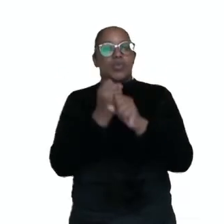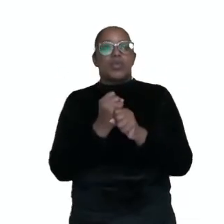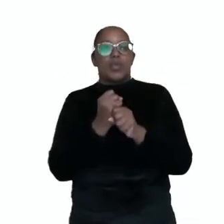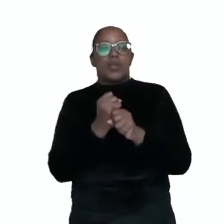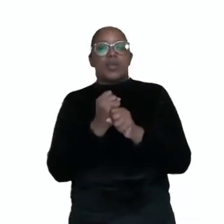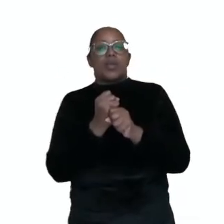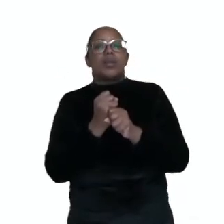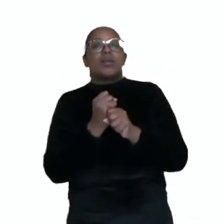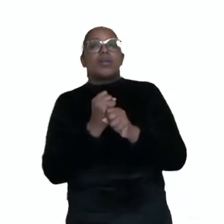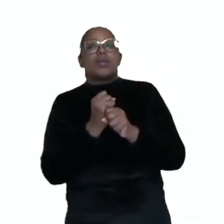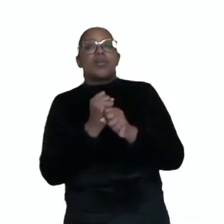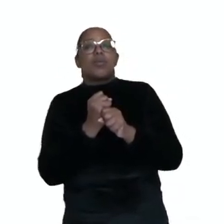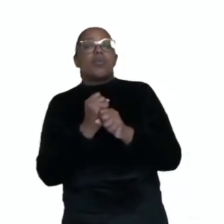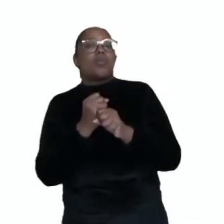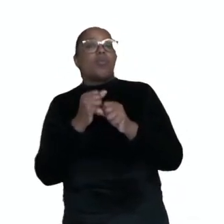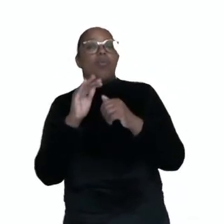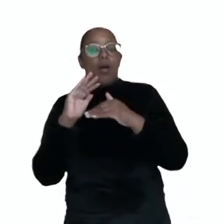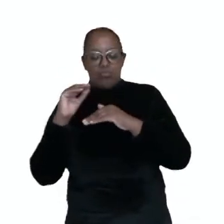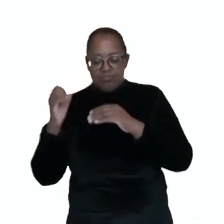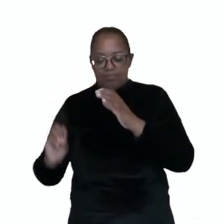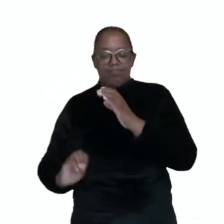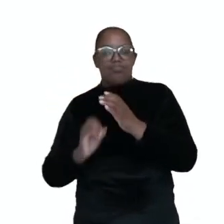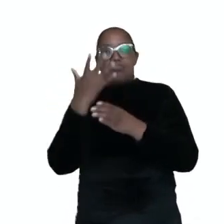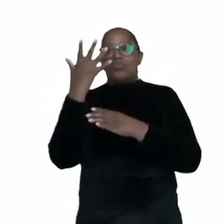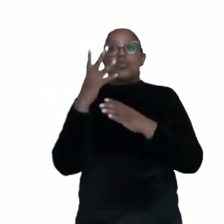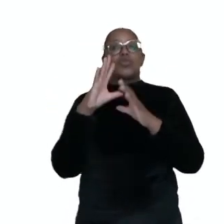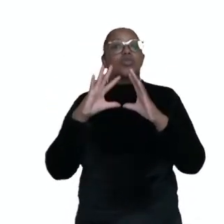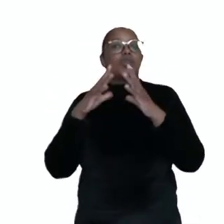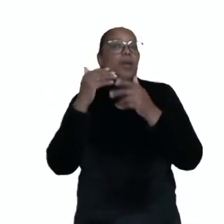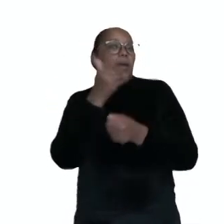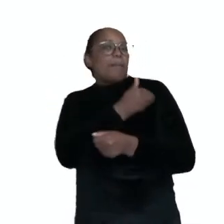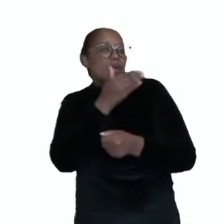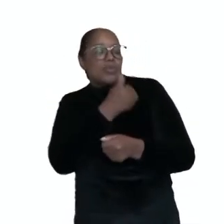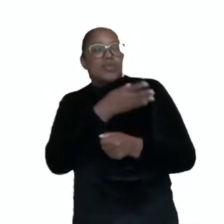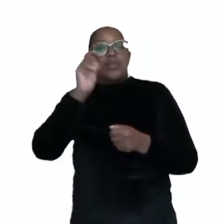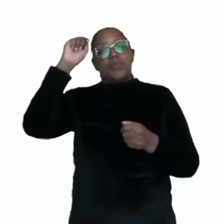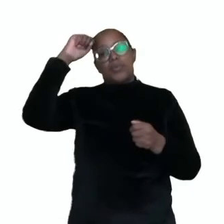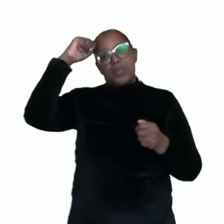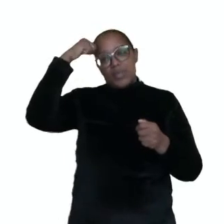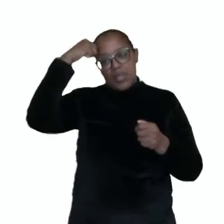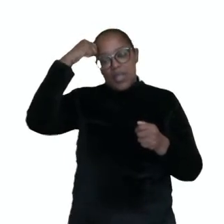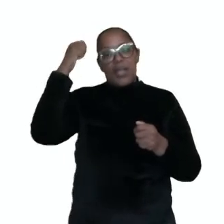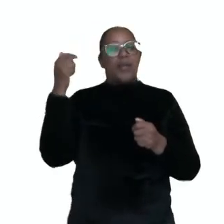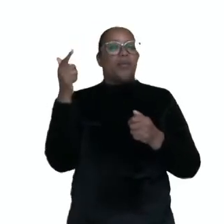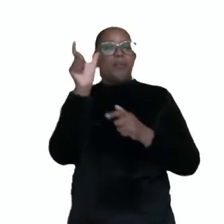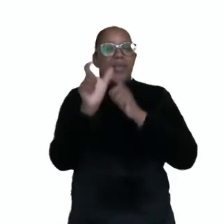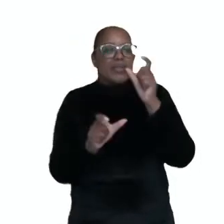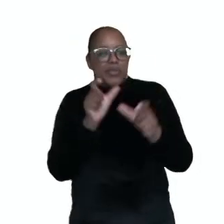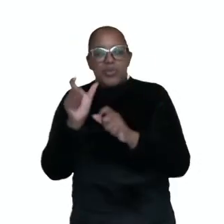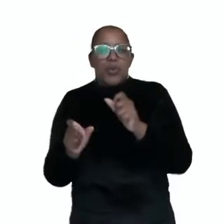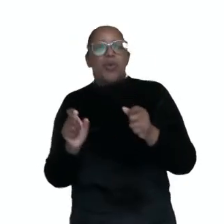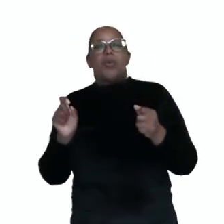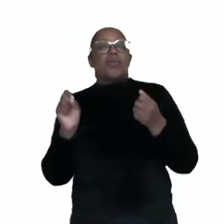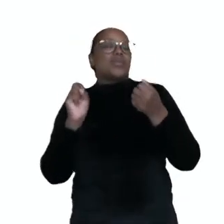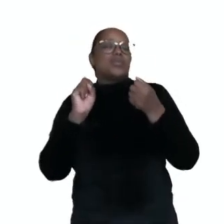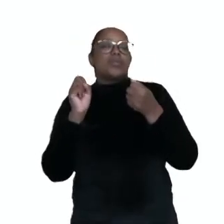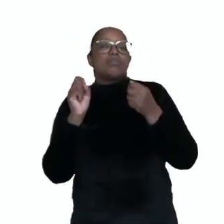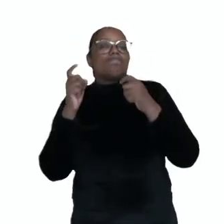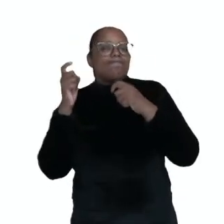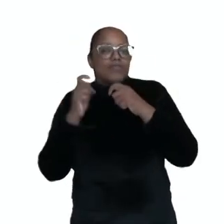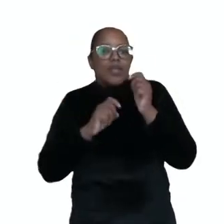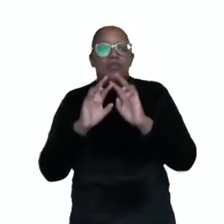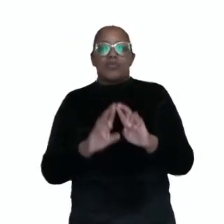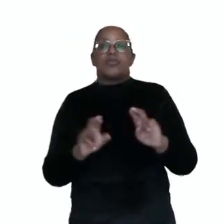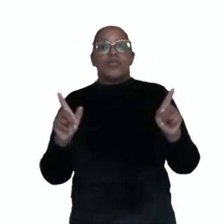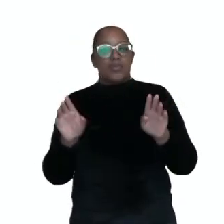em especial com o ressurgimento de ideias xenófobas, racistas e ultra conservadoras, né? Então, olha